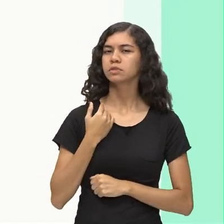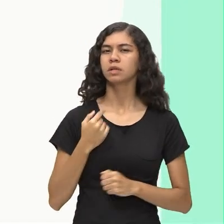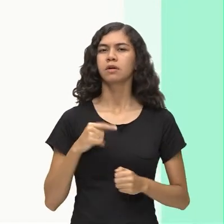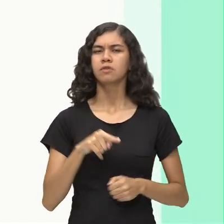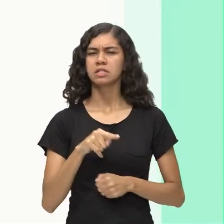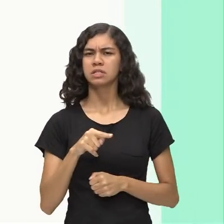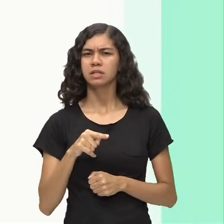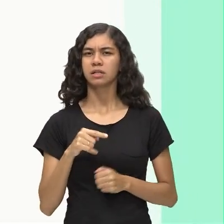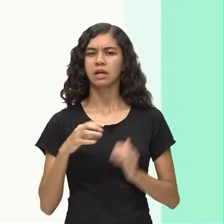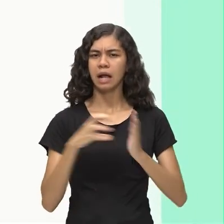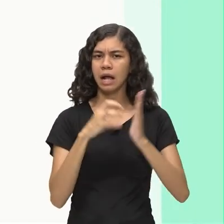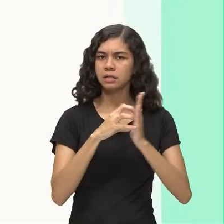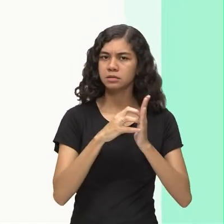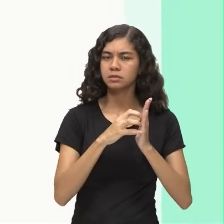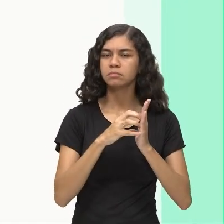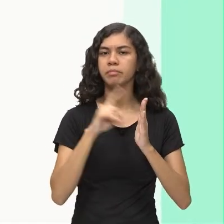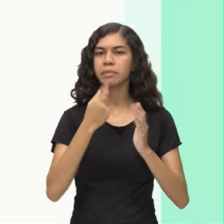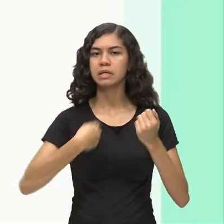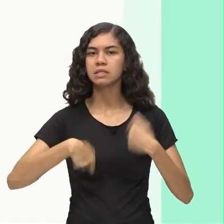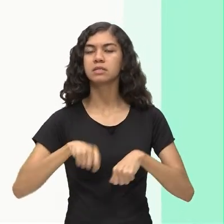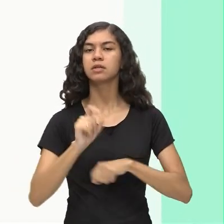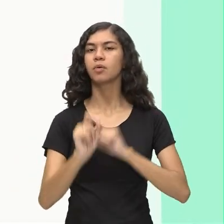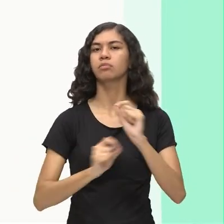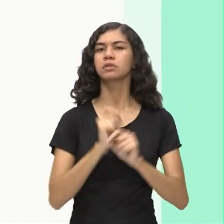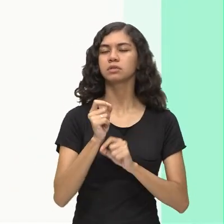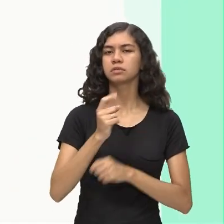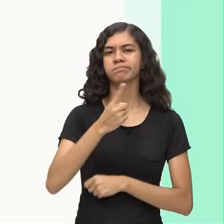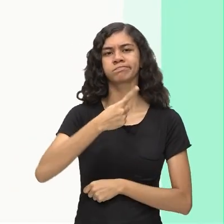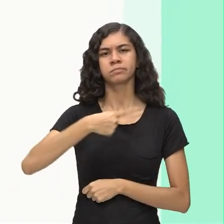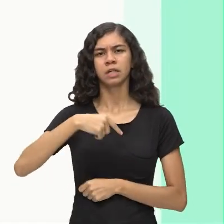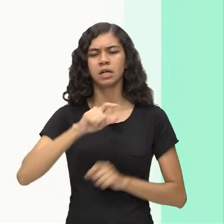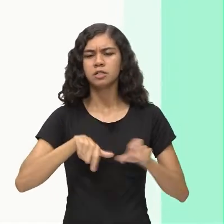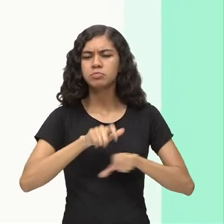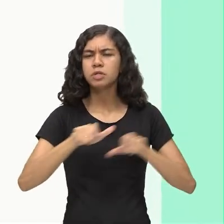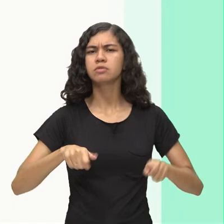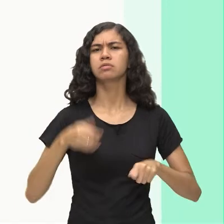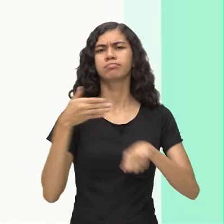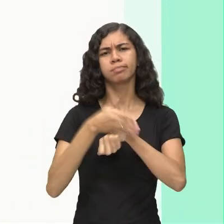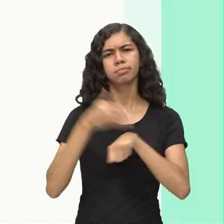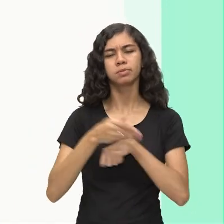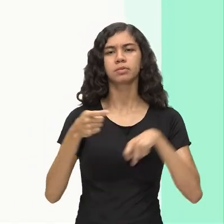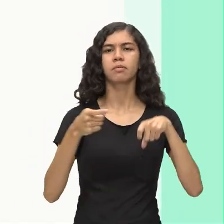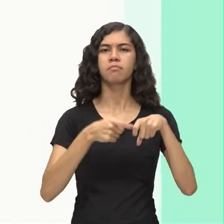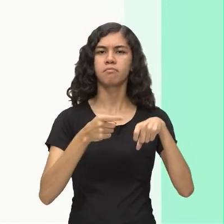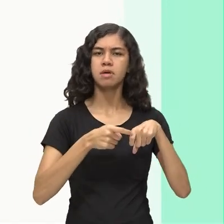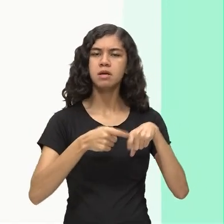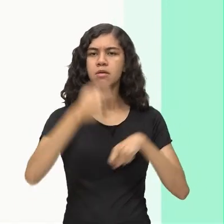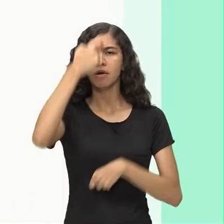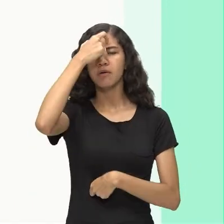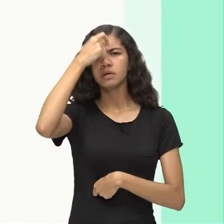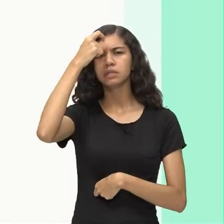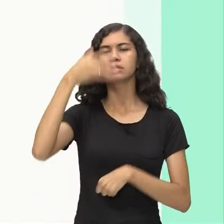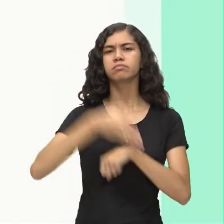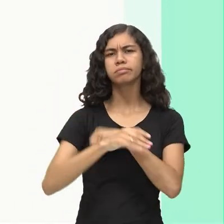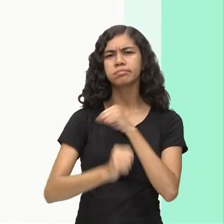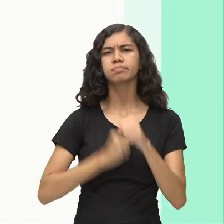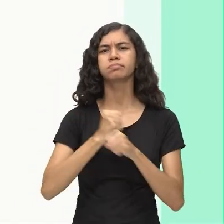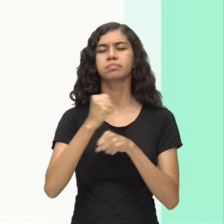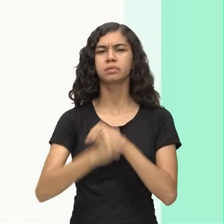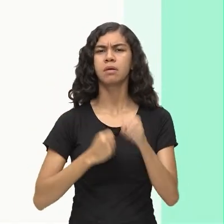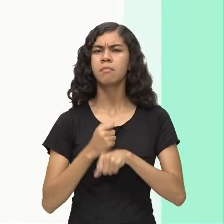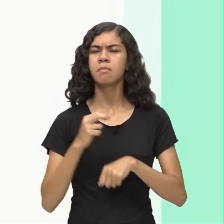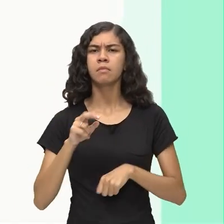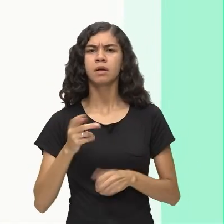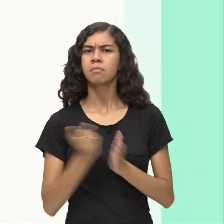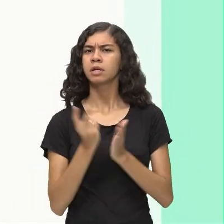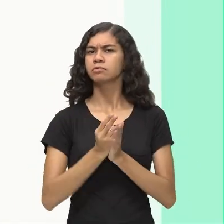chegar a esse ponto, é importante que as pessoas tenham sempre ali acompanhamento médico anual, mesmo que não tenha nenhuma doença grave,